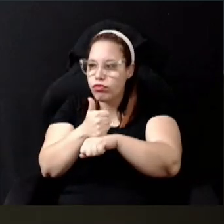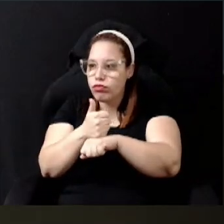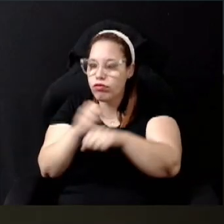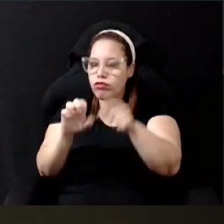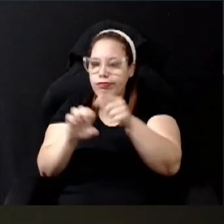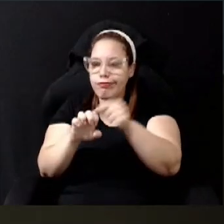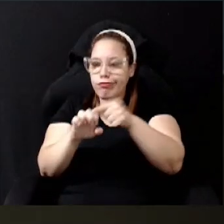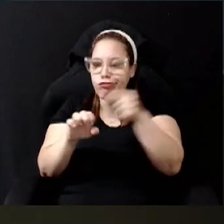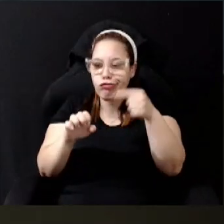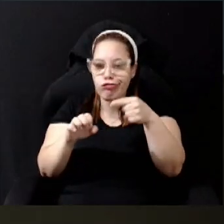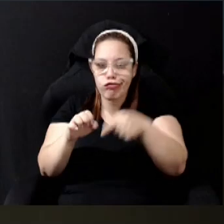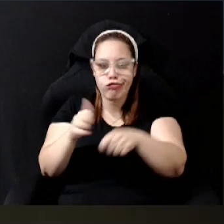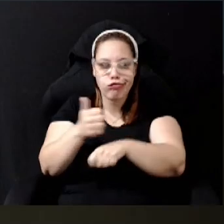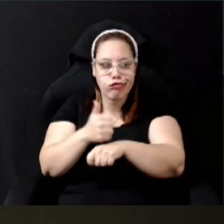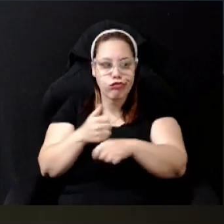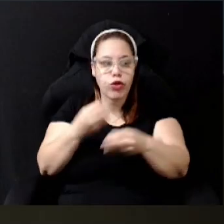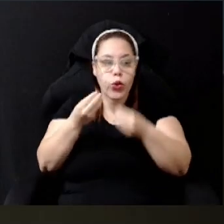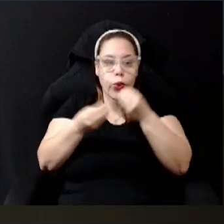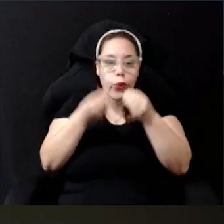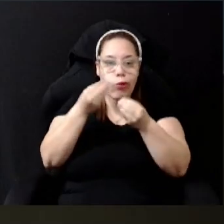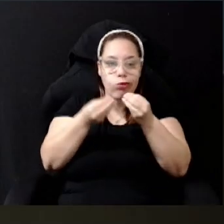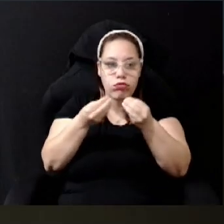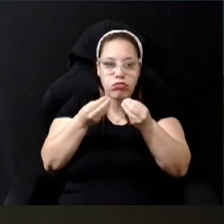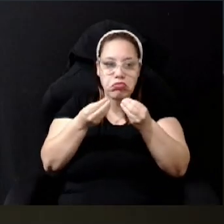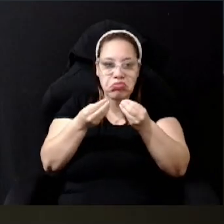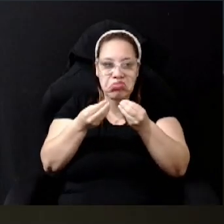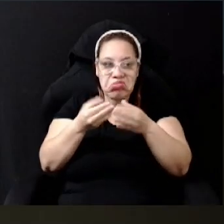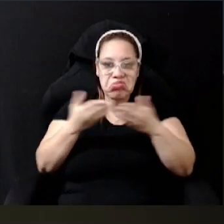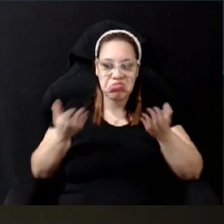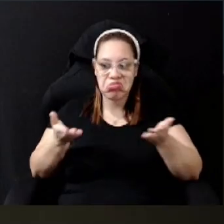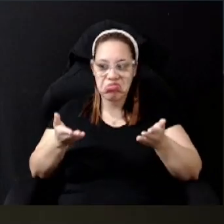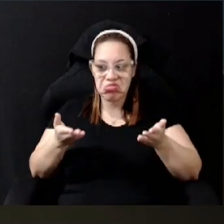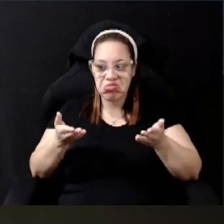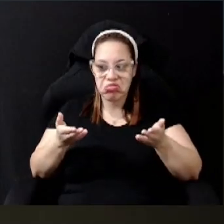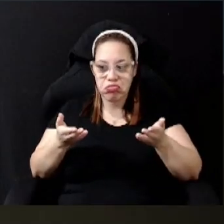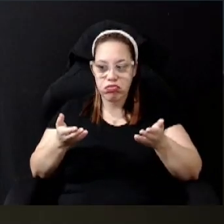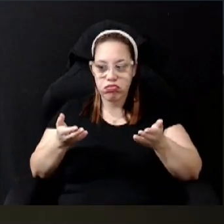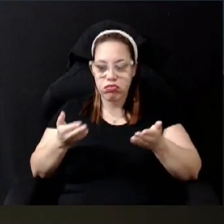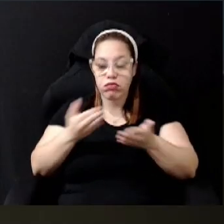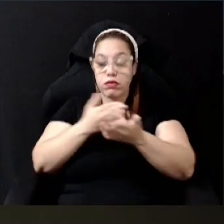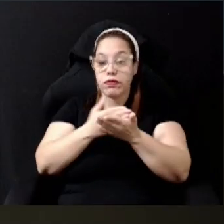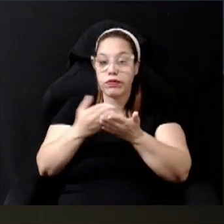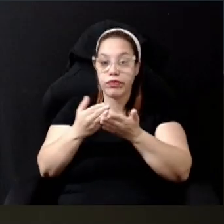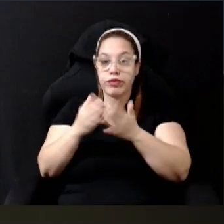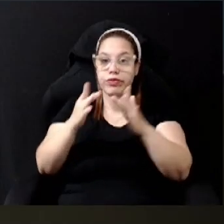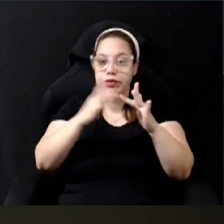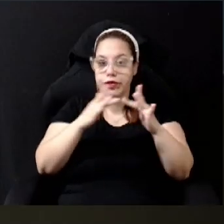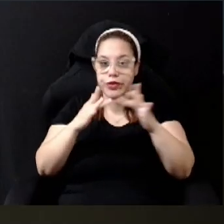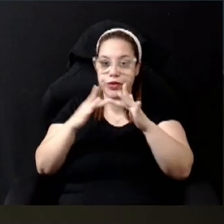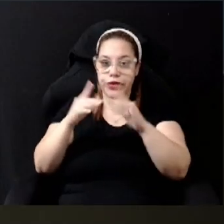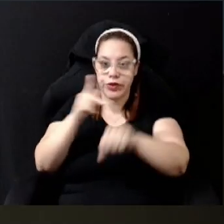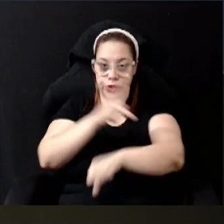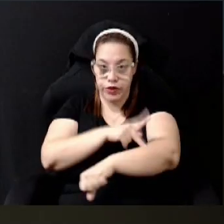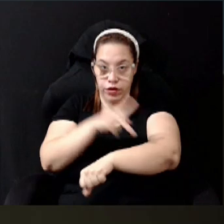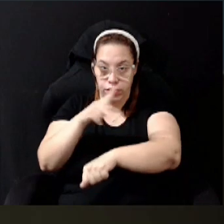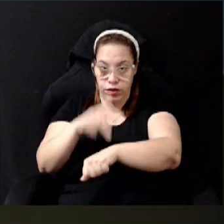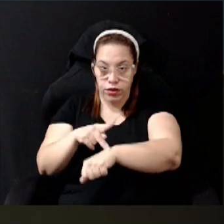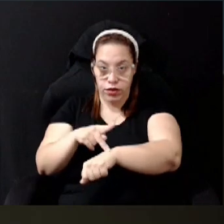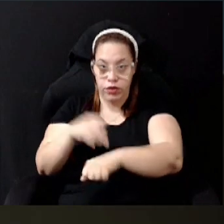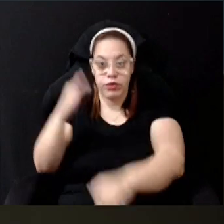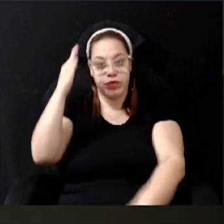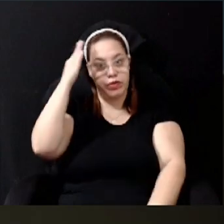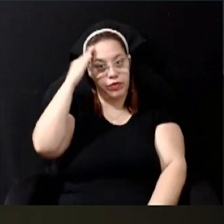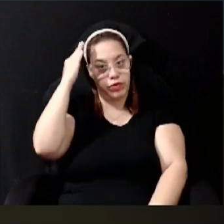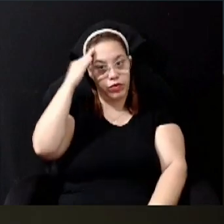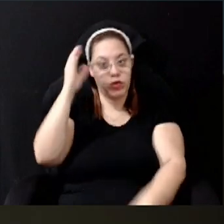eu queria entender como aquilo funcionava. Então, eu comecei a ter contato com o pedagógico para entender um pouco mais sobre os cursos, o